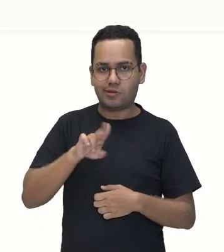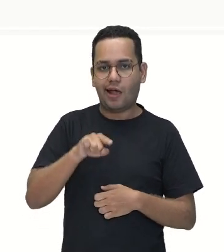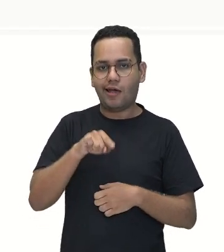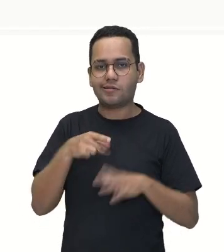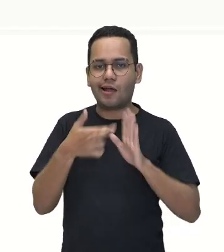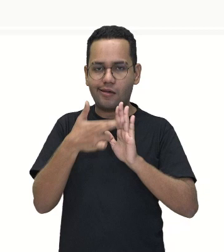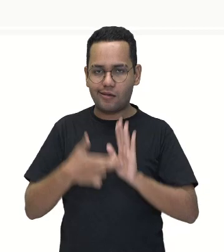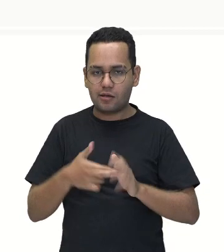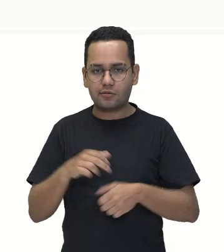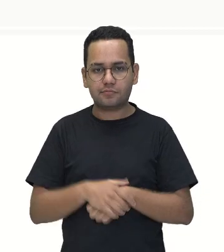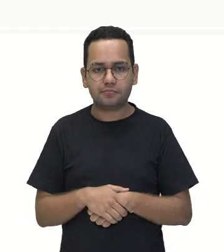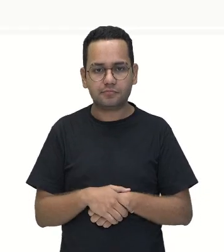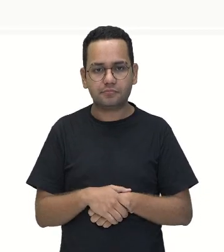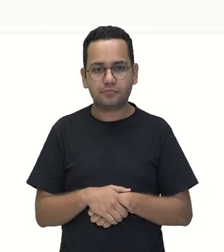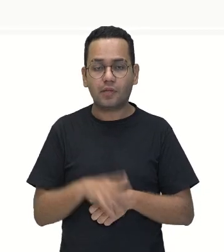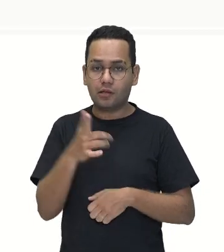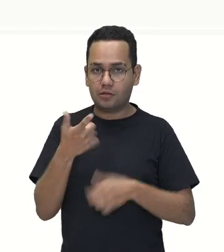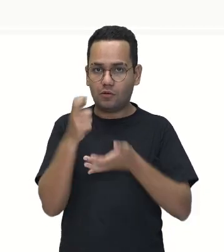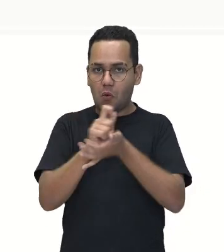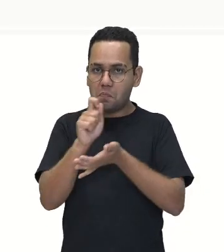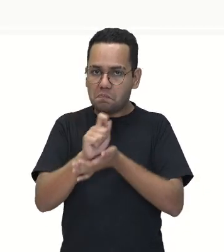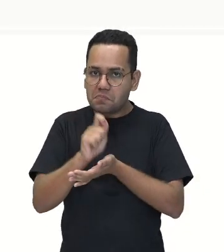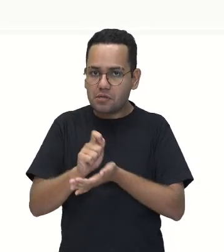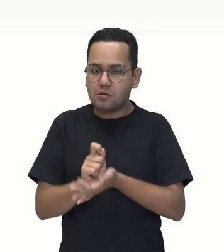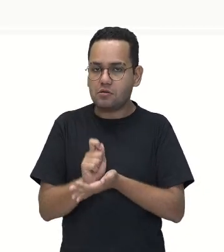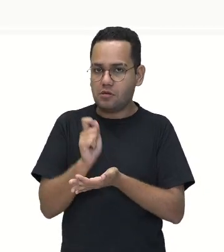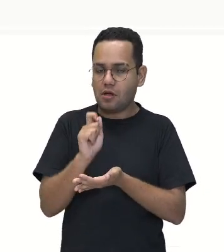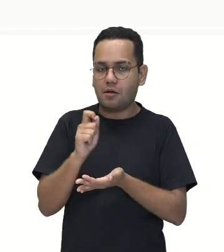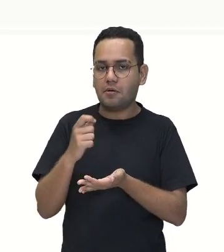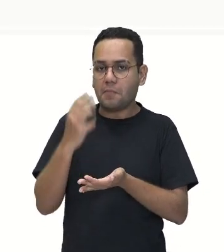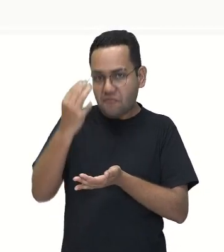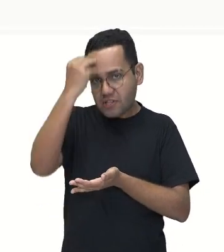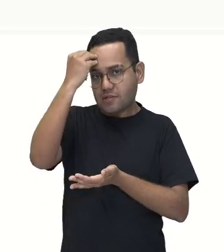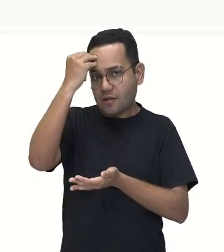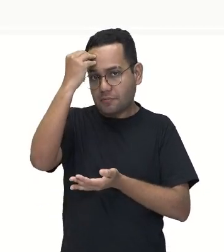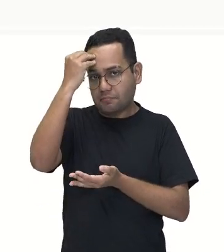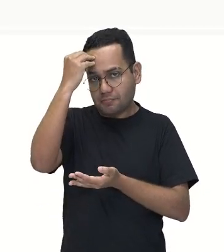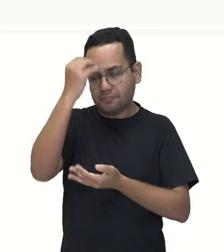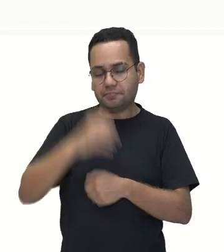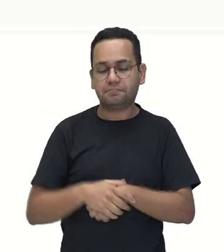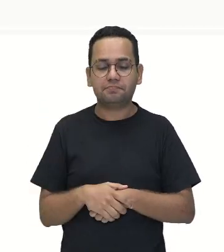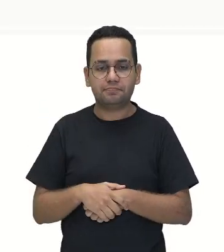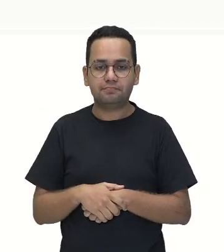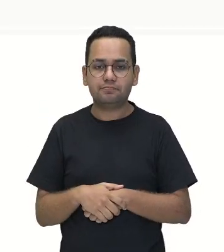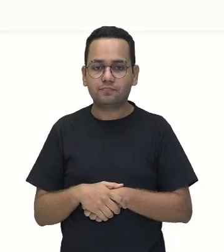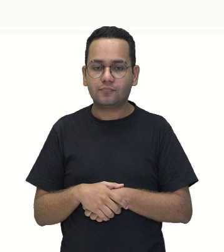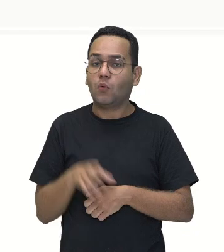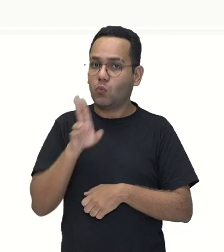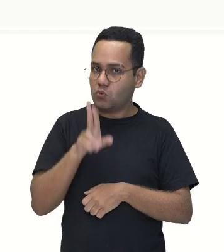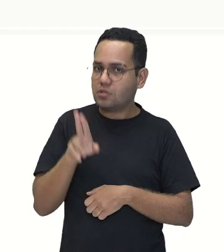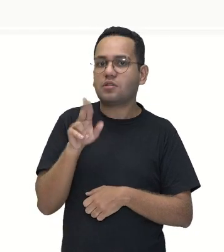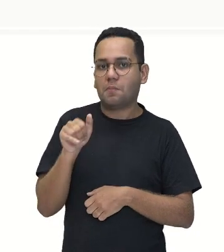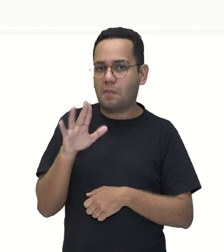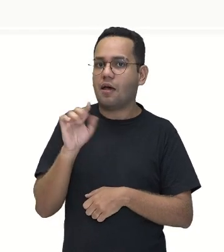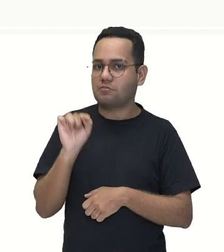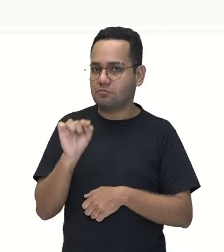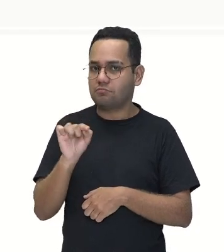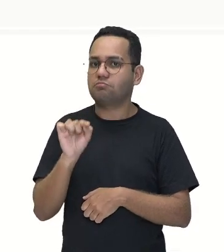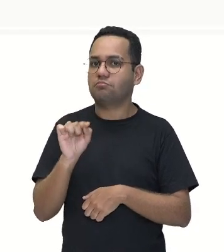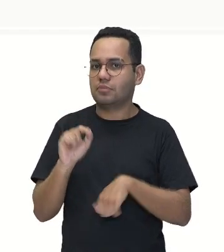registra esse exemplo aí no teu caderno porque nós vamos fazer bastante uso dessa propriedade